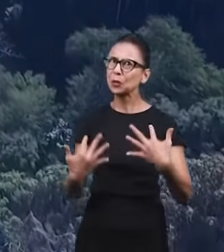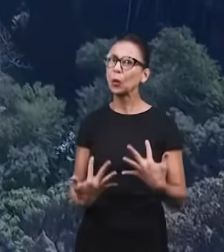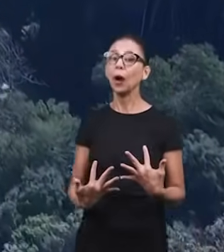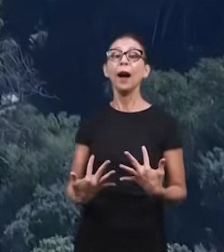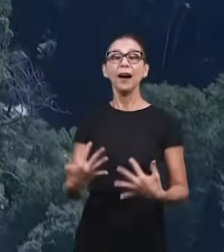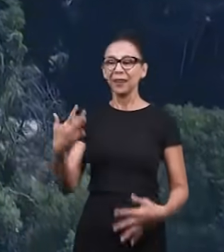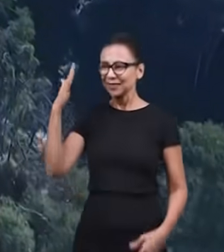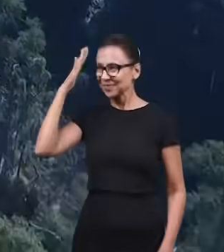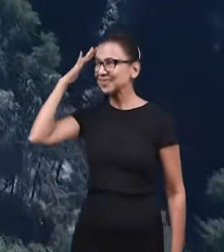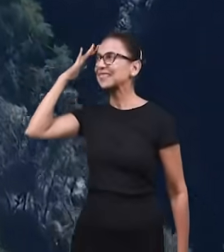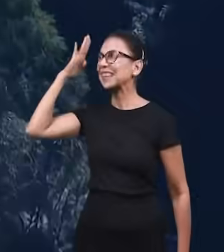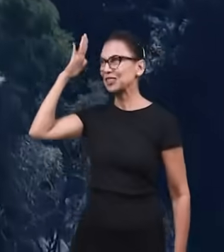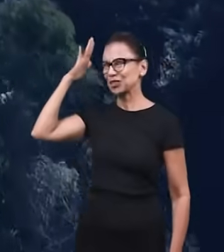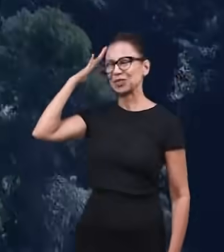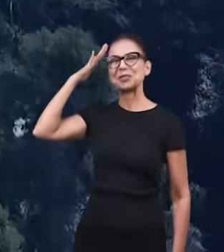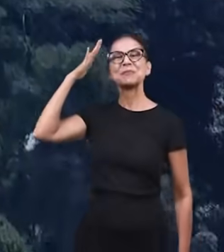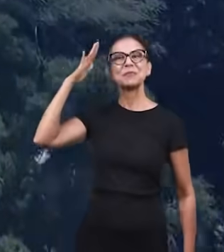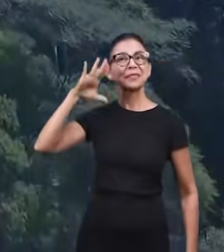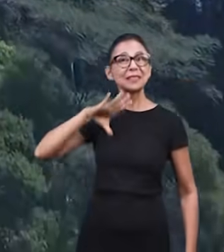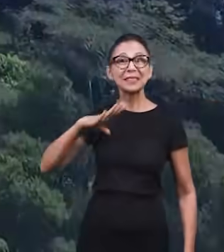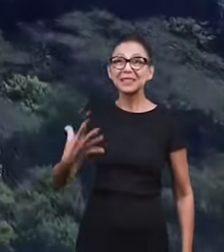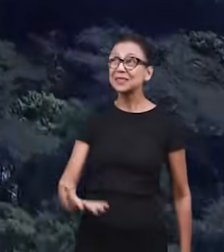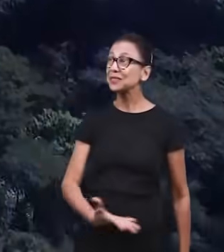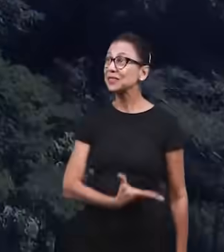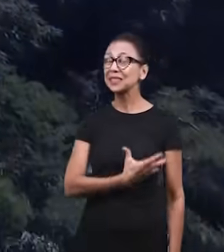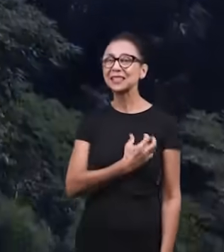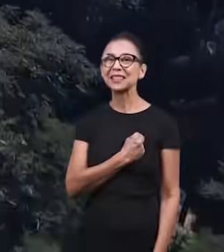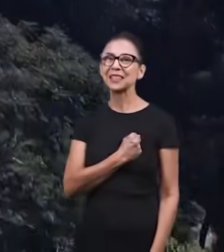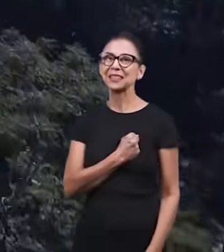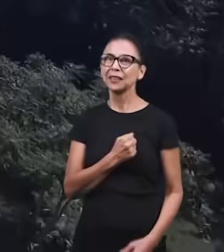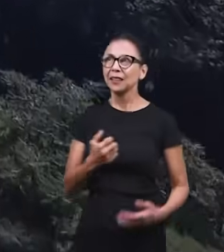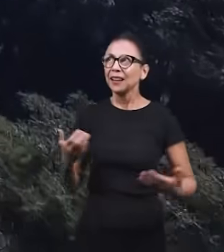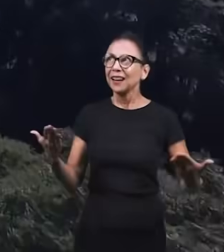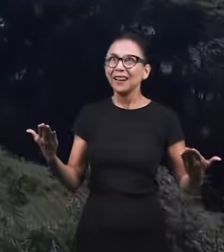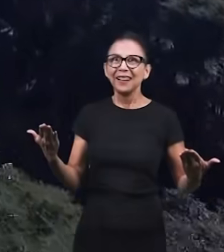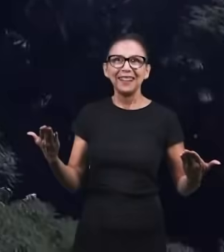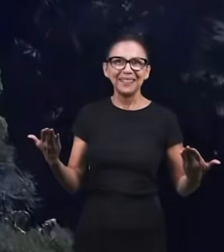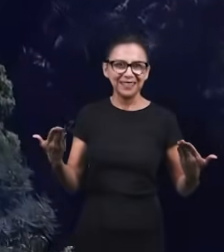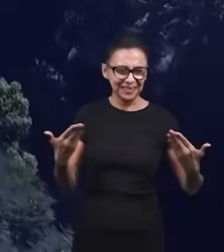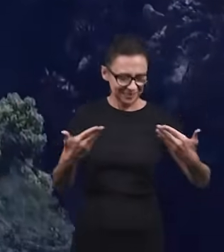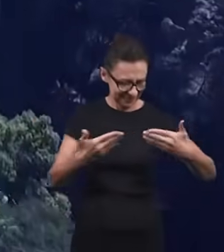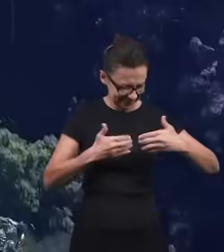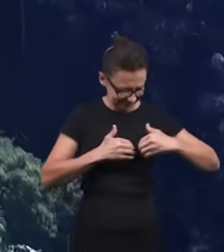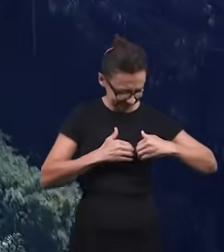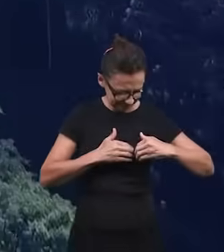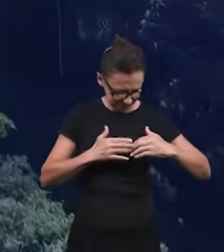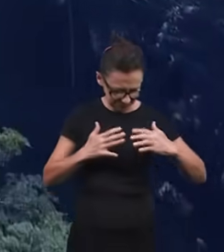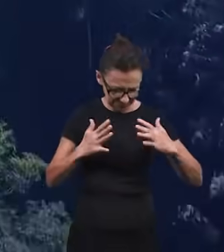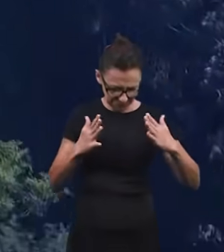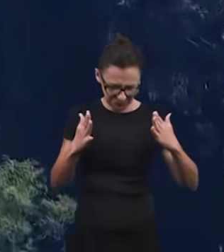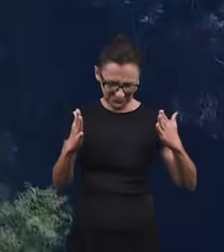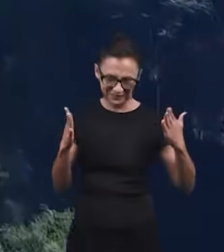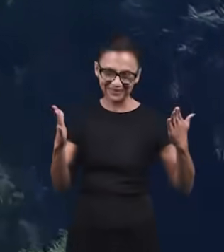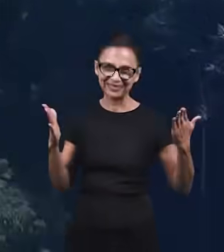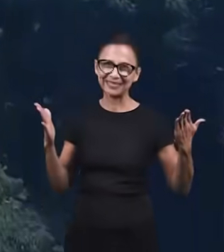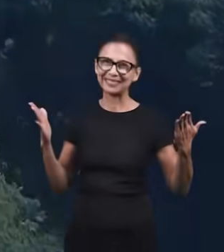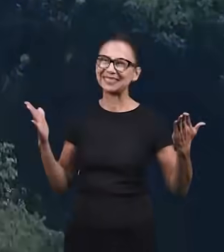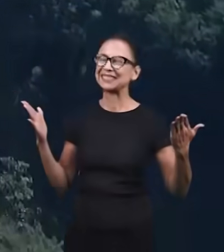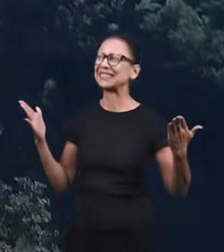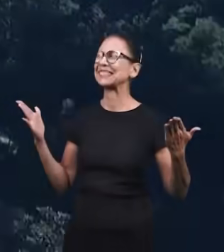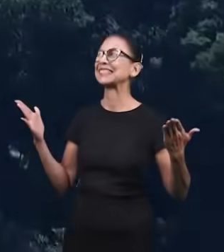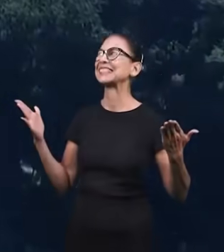entender o que é a salvação. Então abri o meu